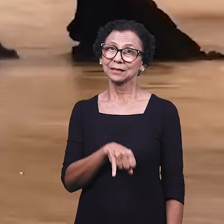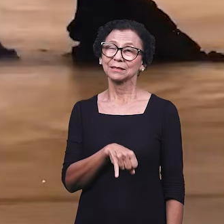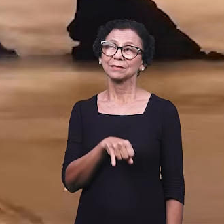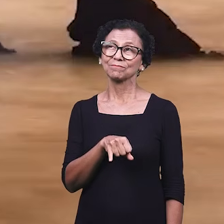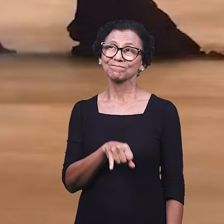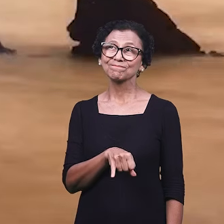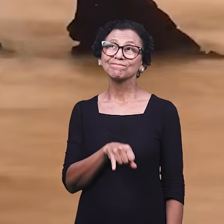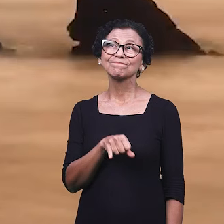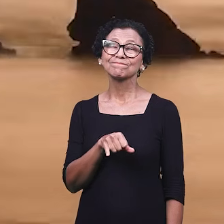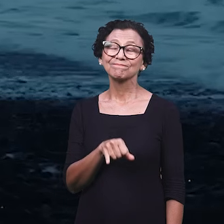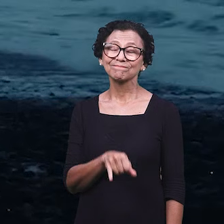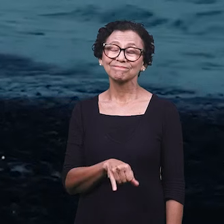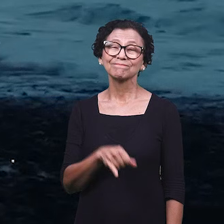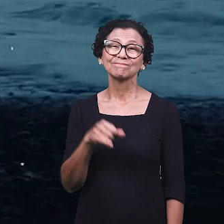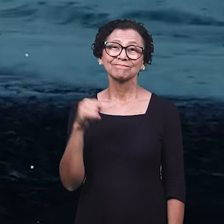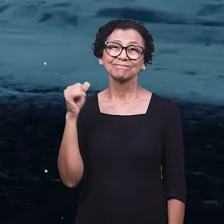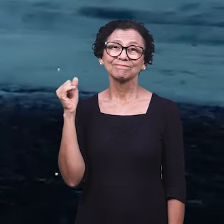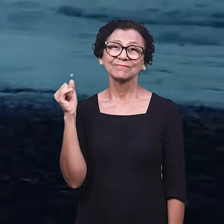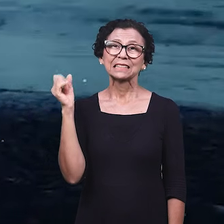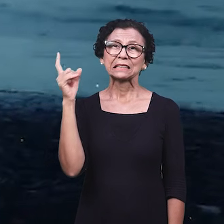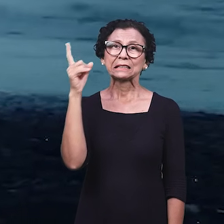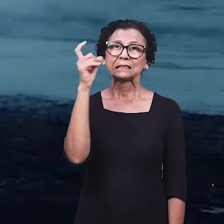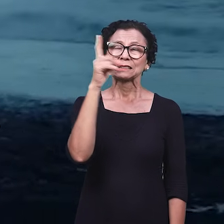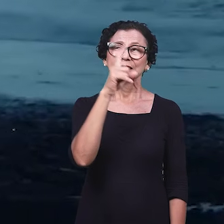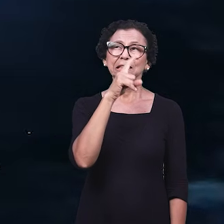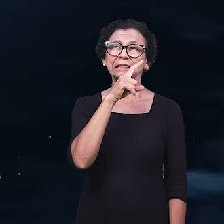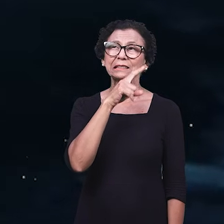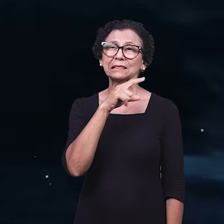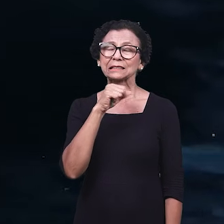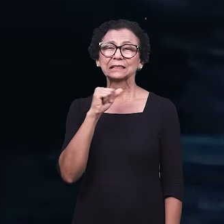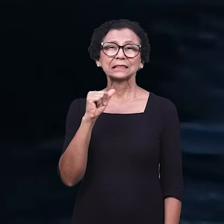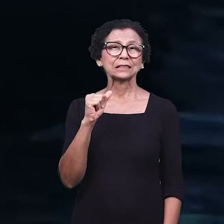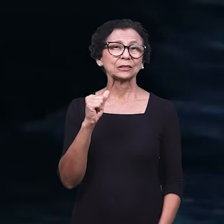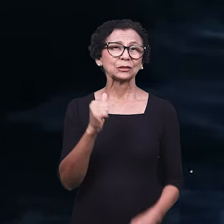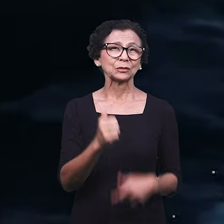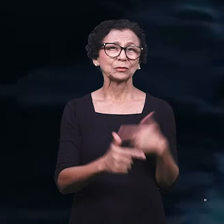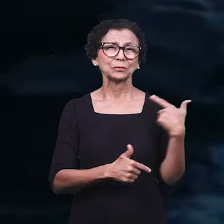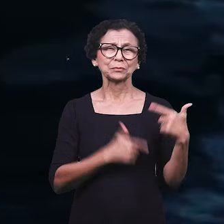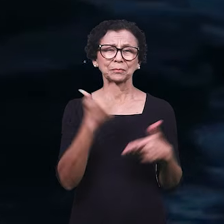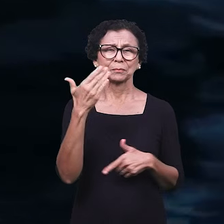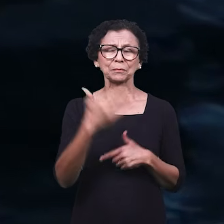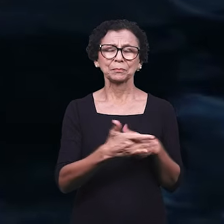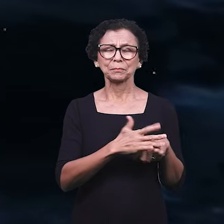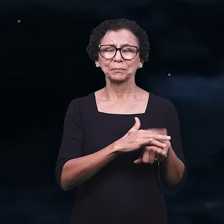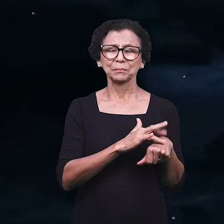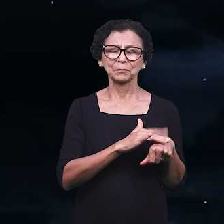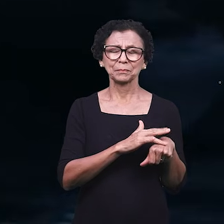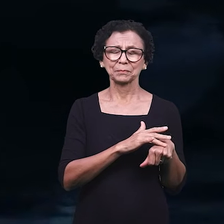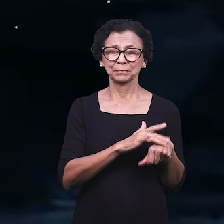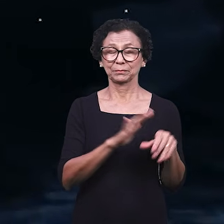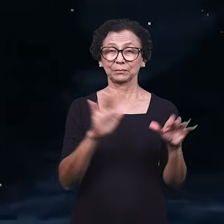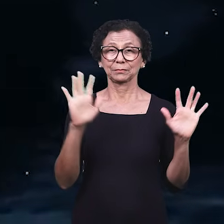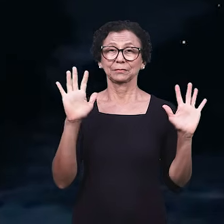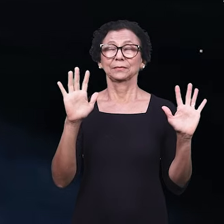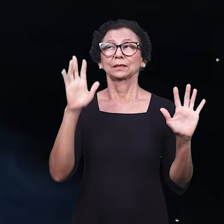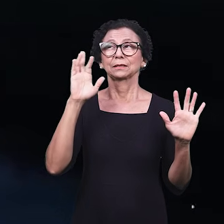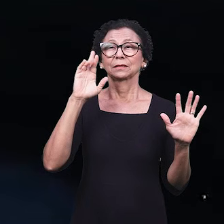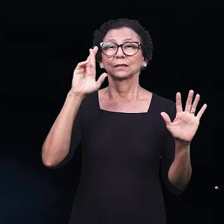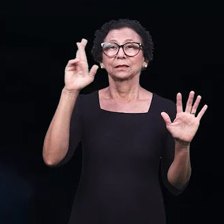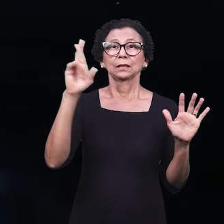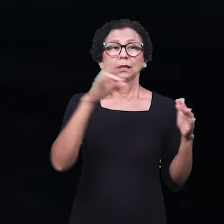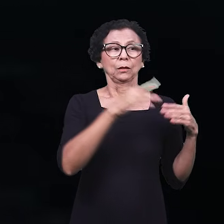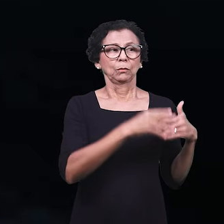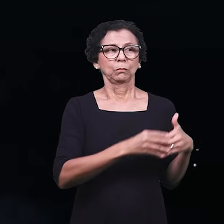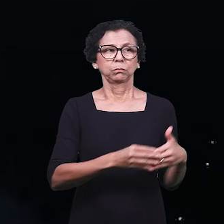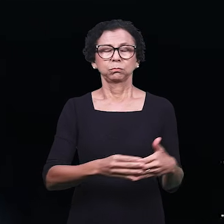Salvador. Se no alto mar perdido estou, tu me